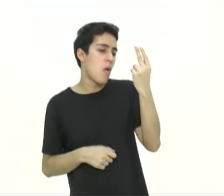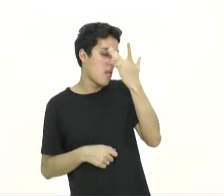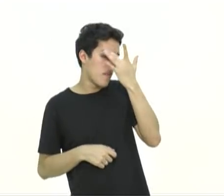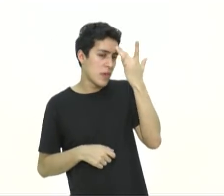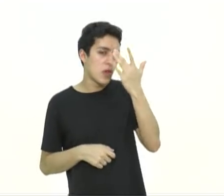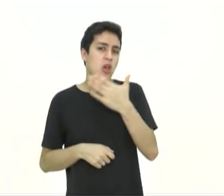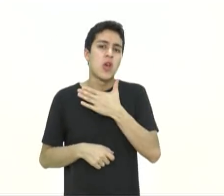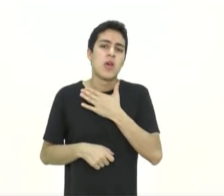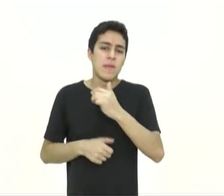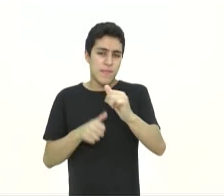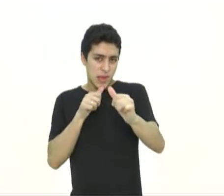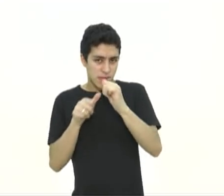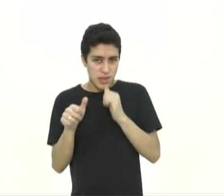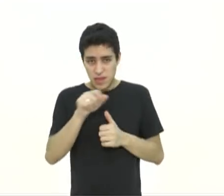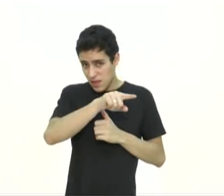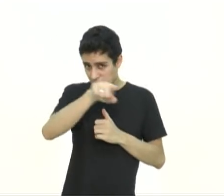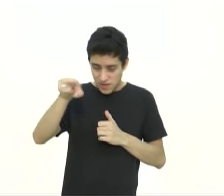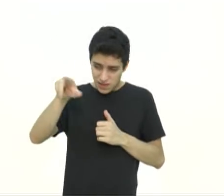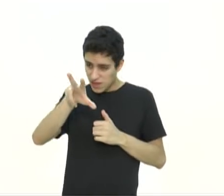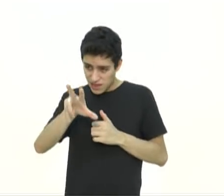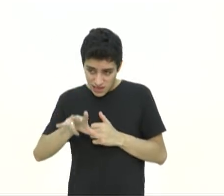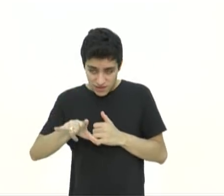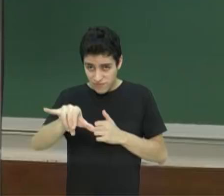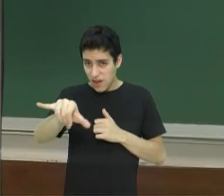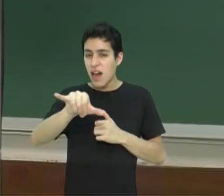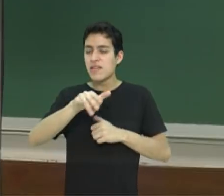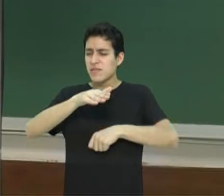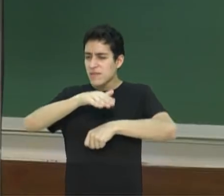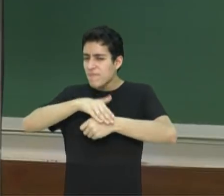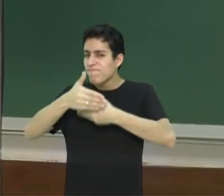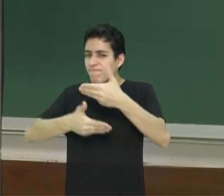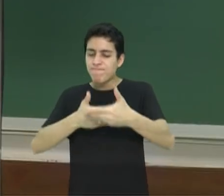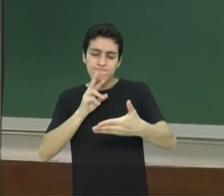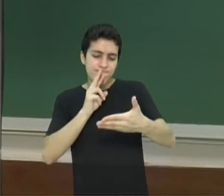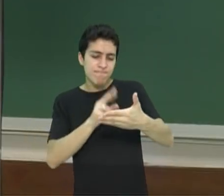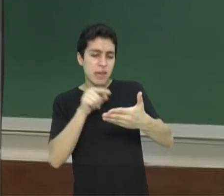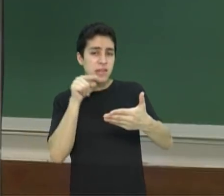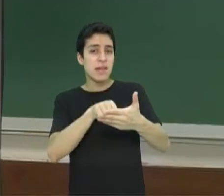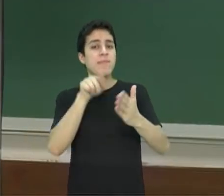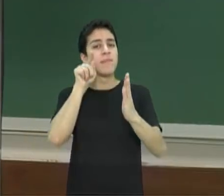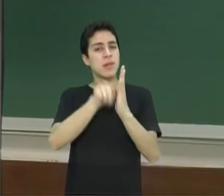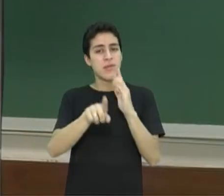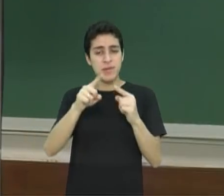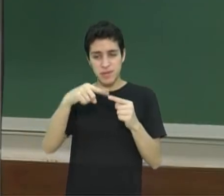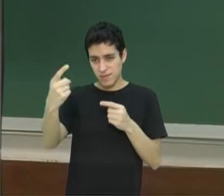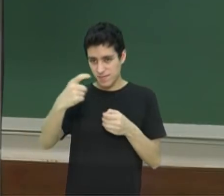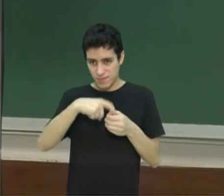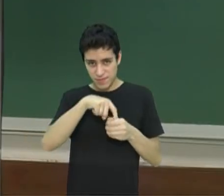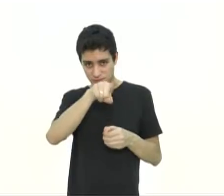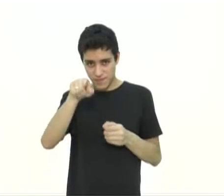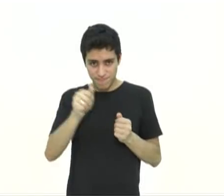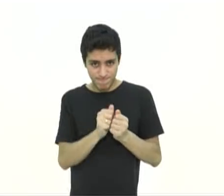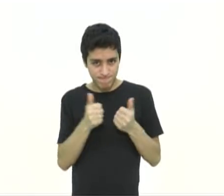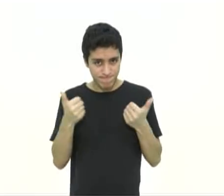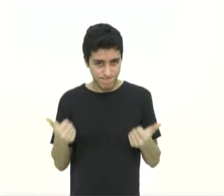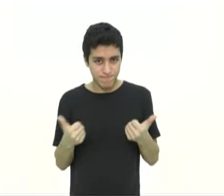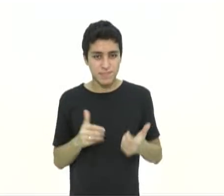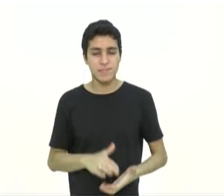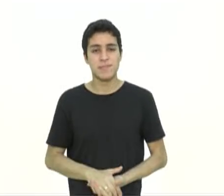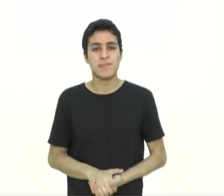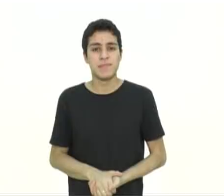de bebidas? Você vai ter aí mais um tempinho para responder essa questão e eu já volto com vocês.